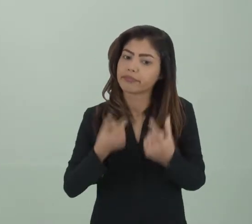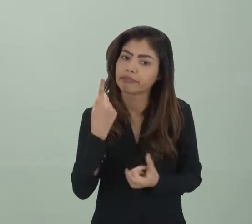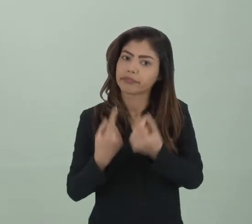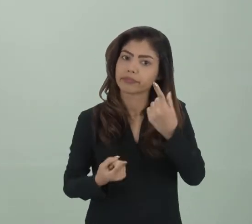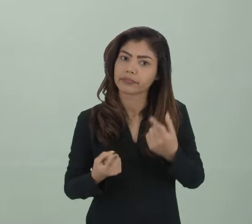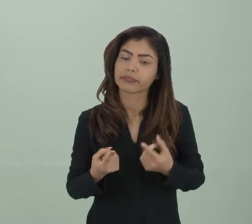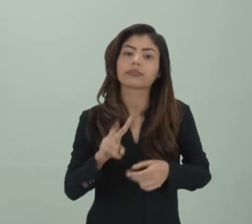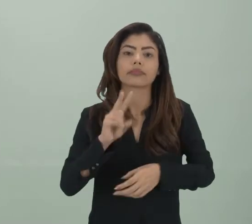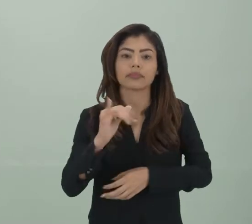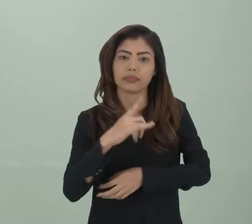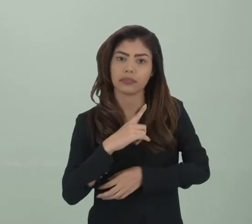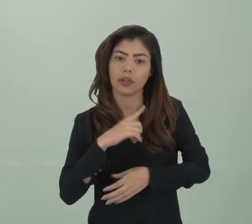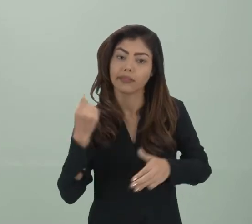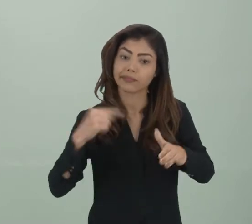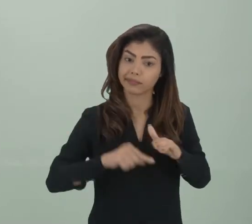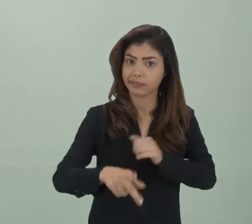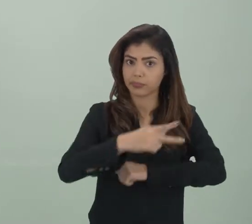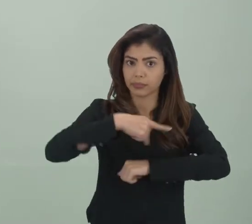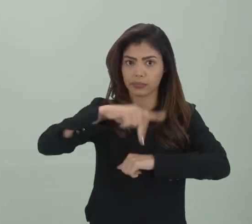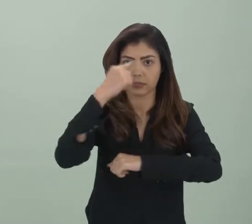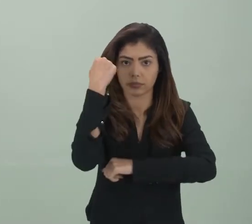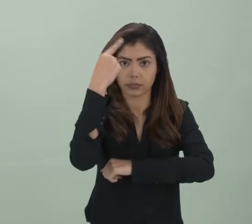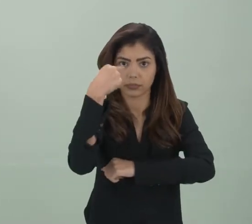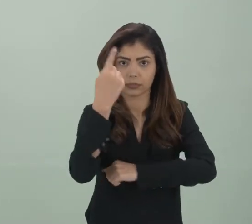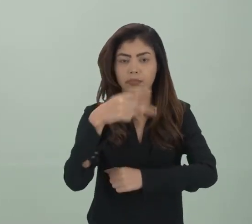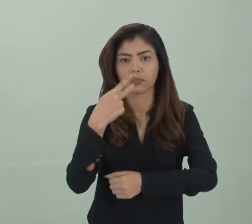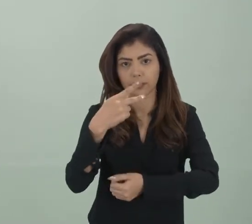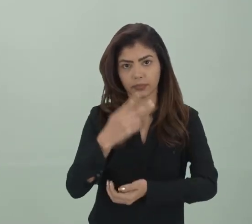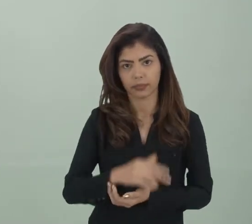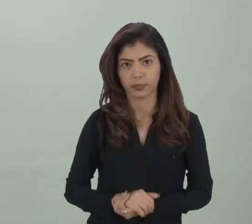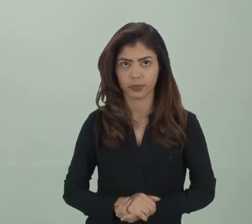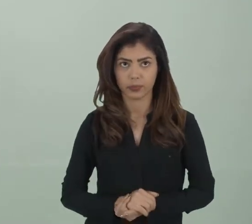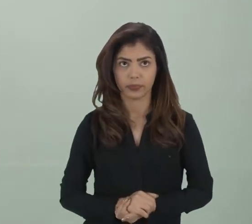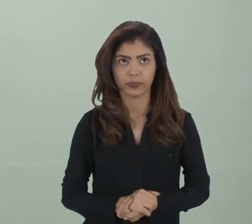uma variante dentro dos países hispanohablantes.